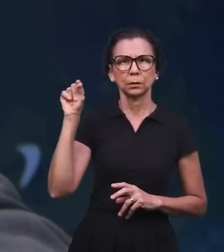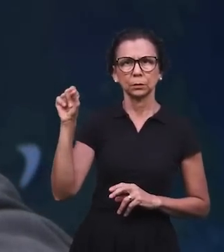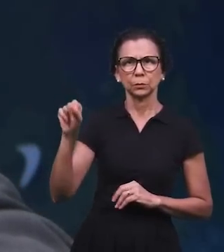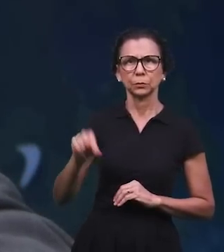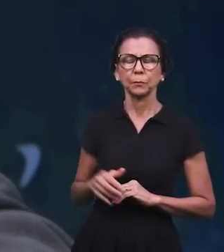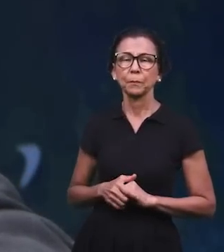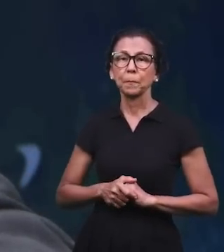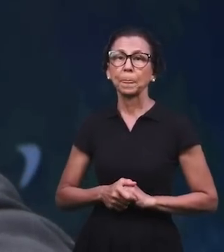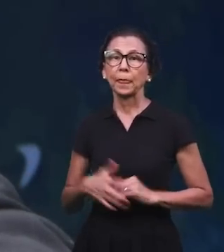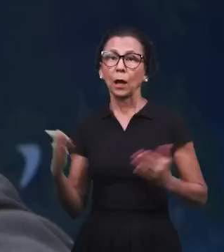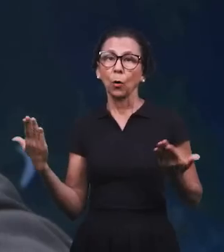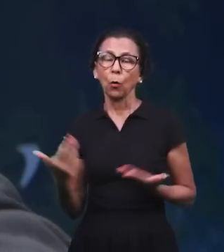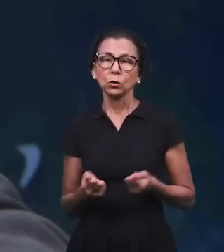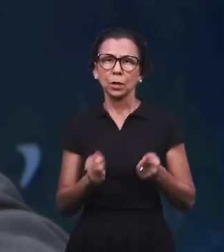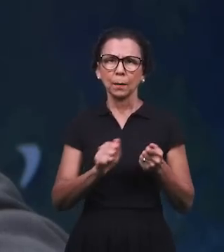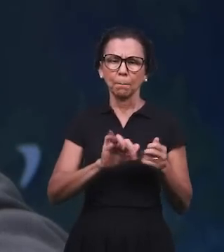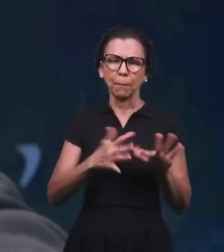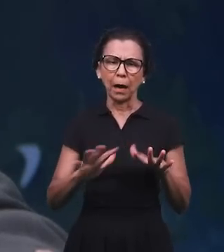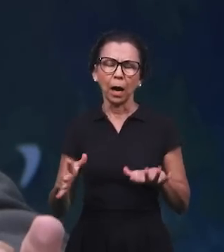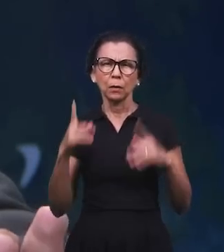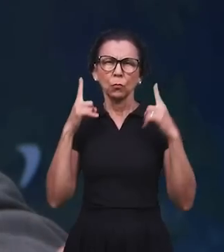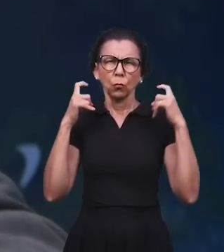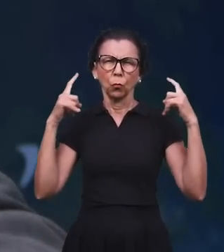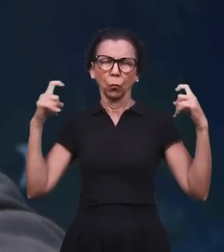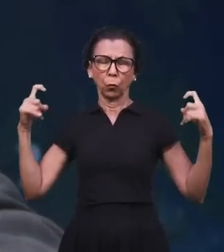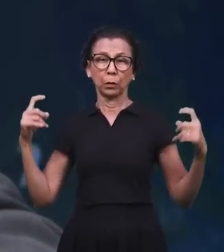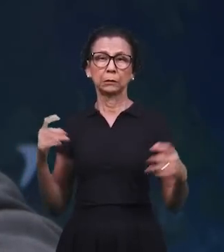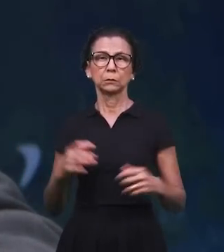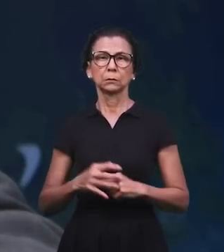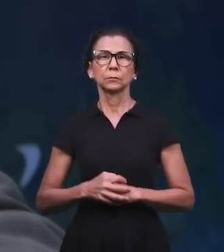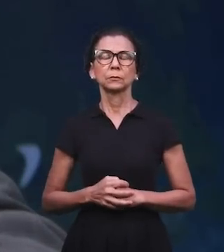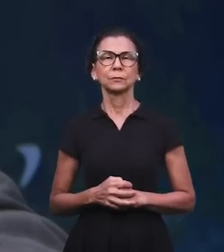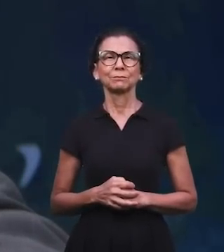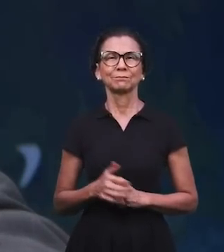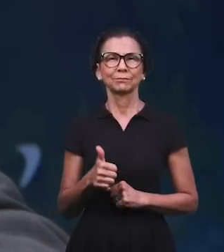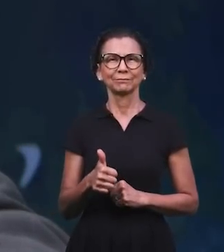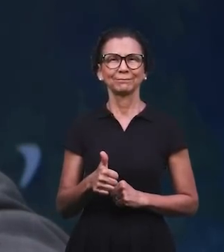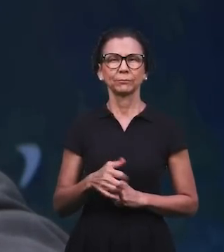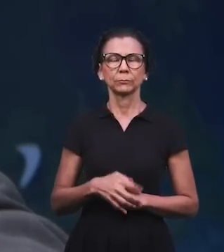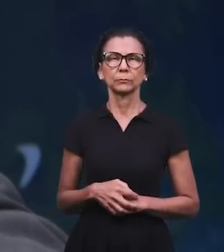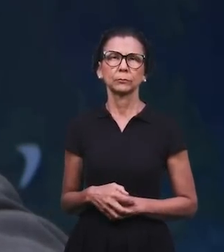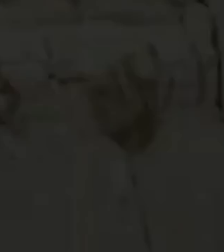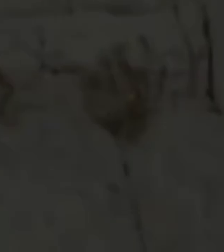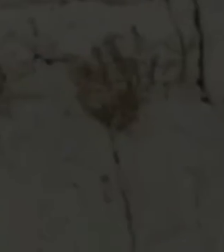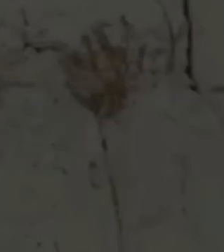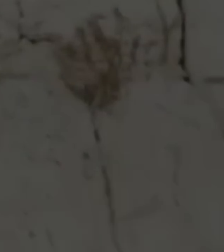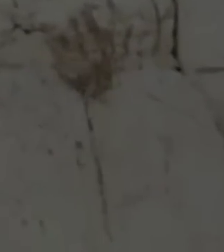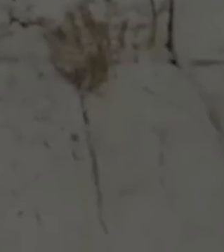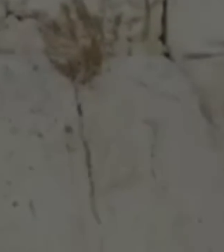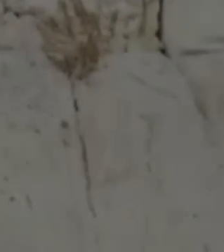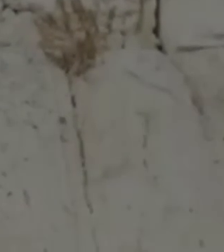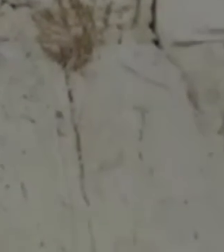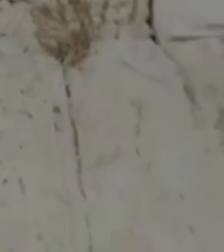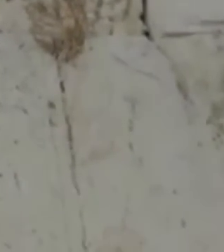episódio é A Terra Retiniu. Então nós vamos tratar desse assunto logo após a vinheta. Amém?